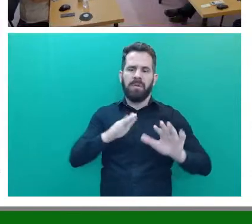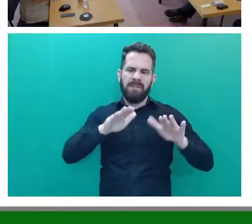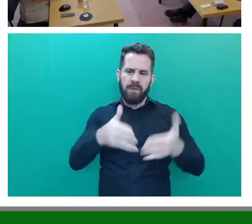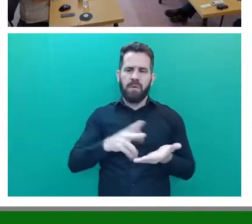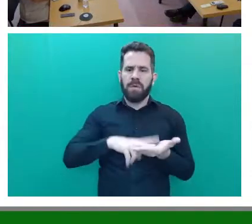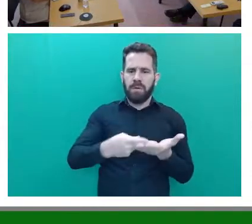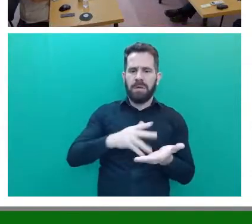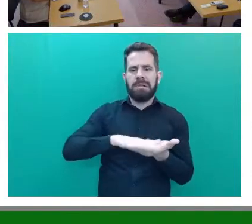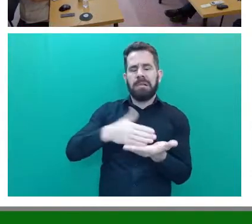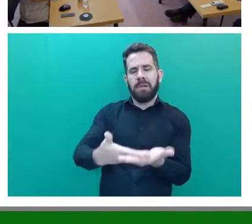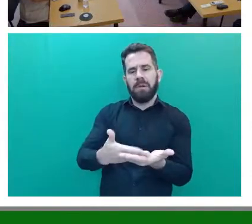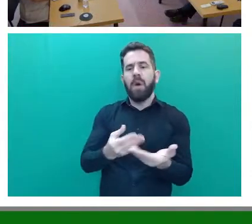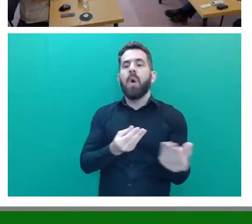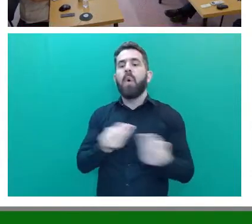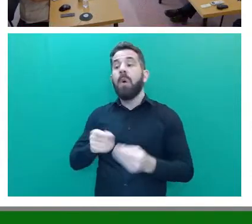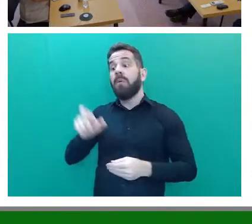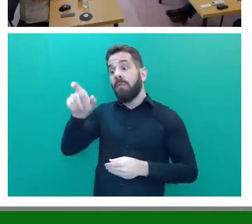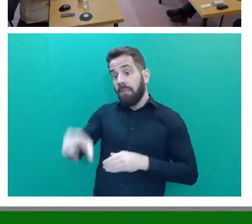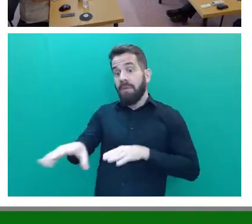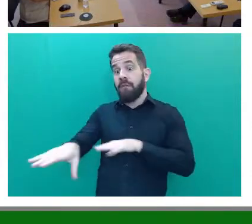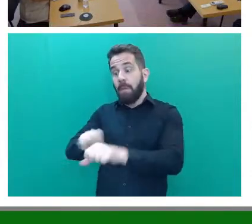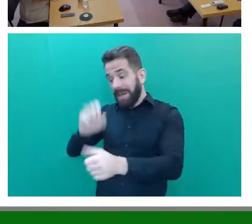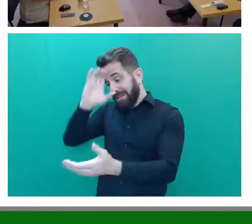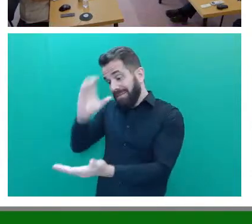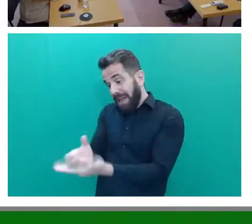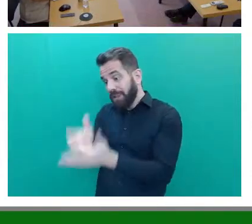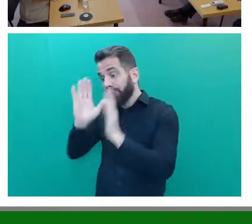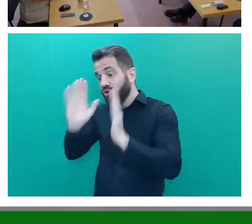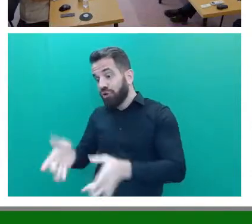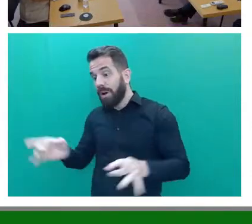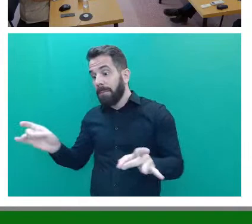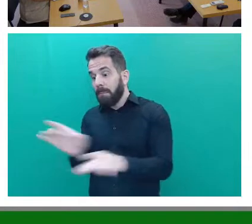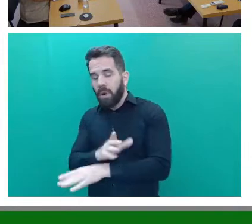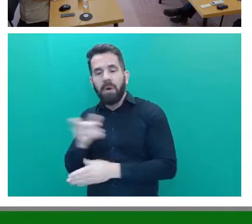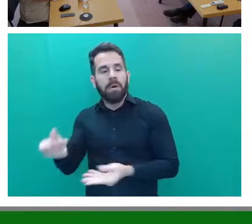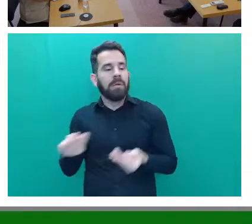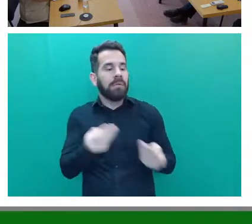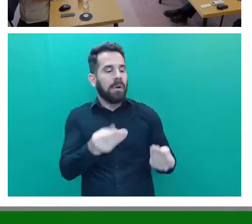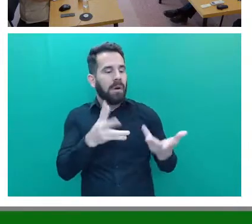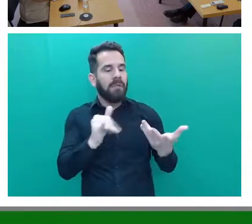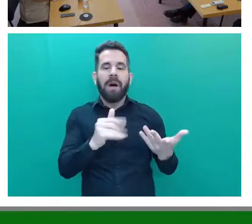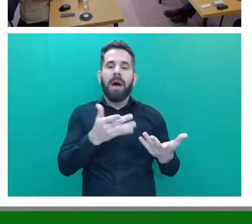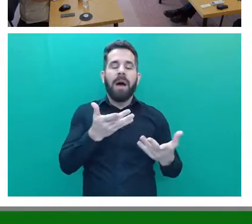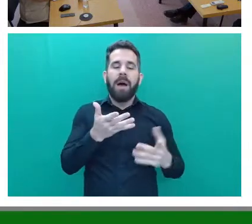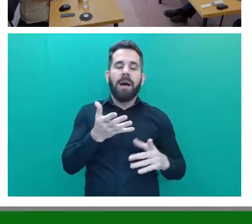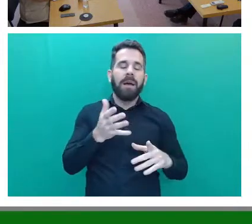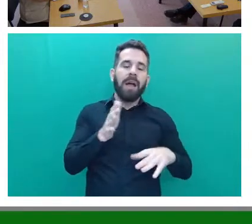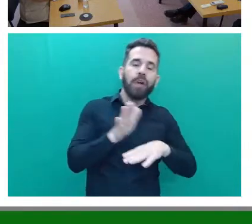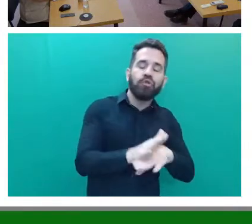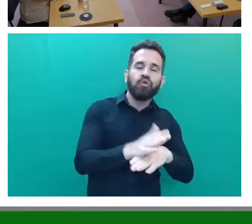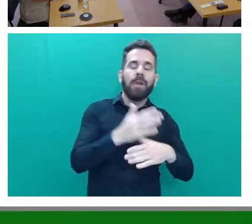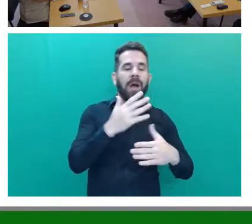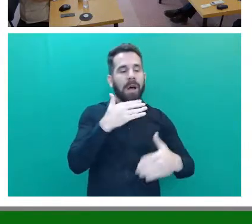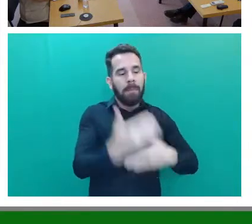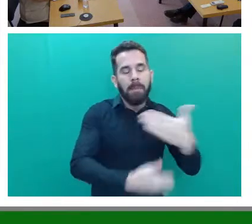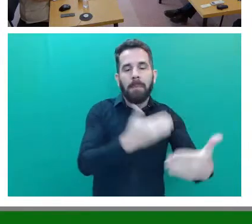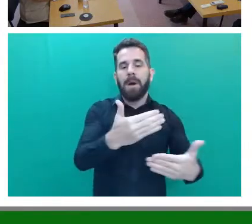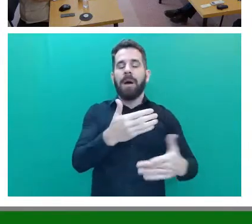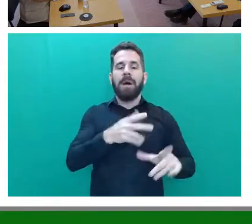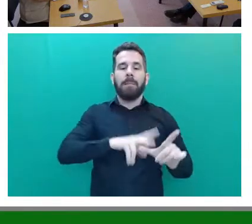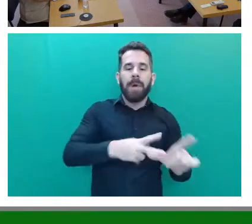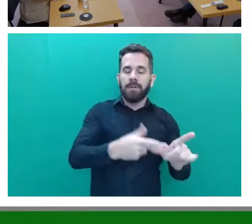será impactado com a sua pesquisa? Como que sua pesquisa